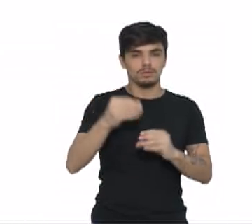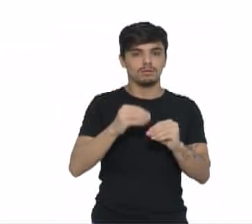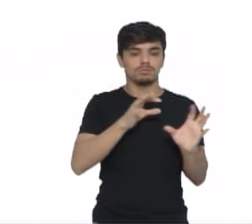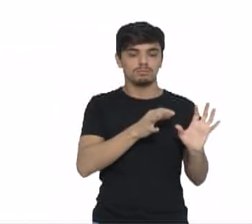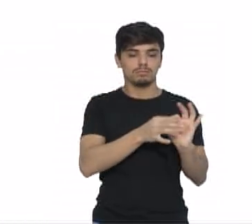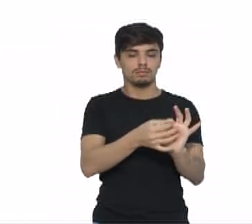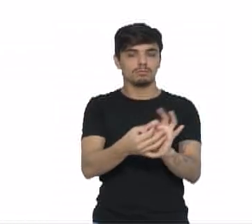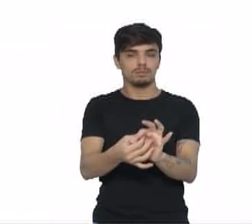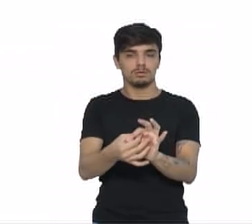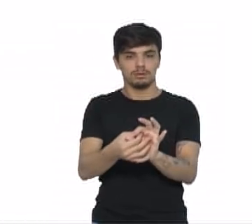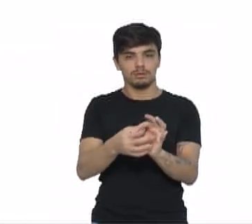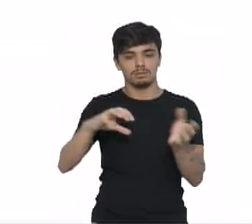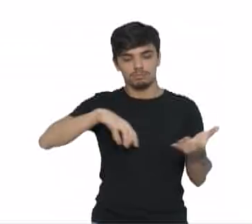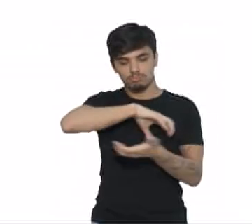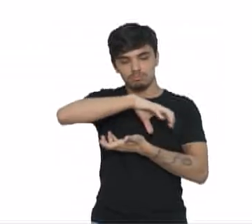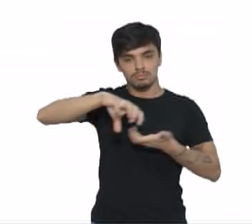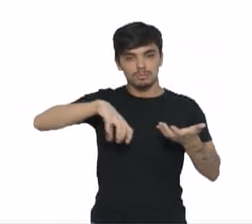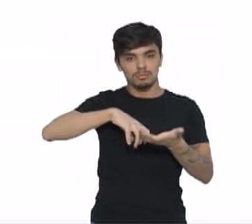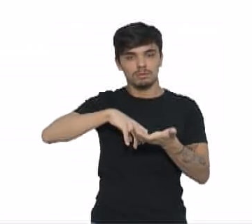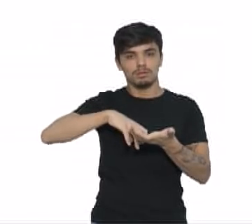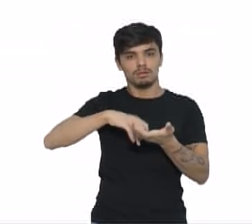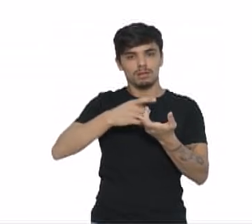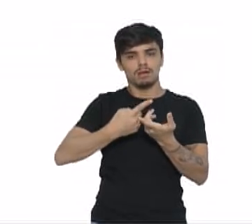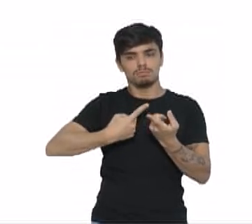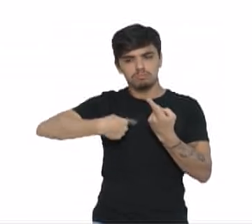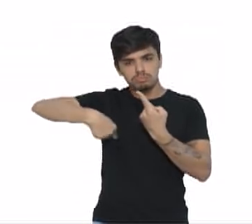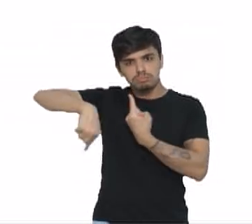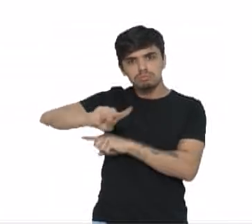levar a Revolução ao seu momento mais radical.